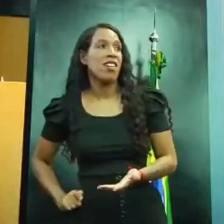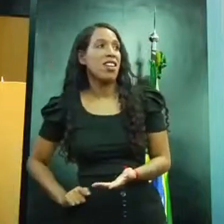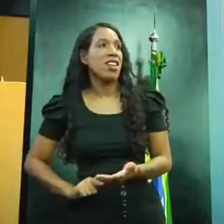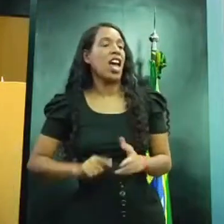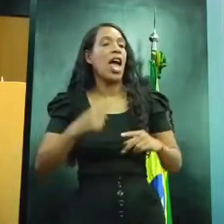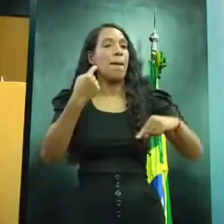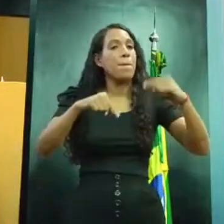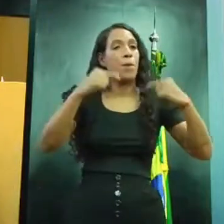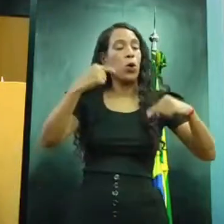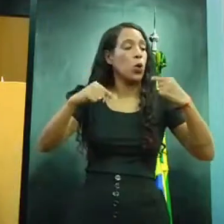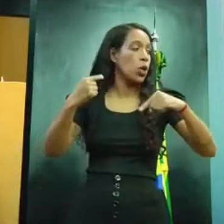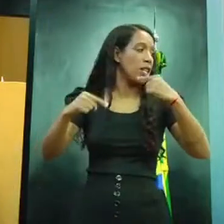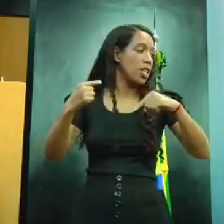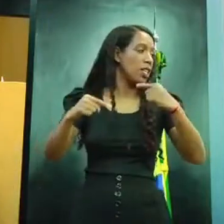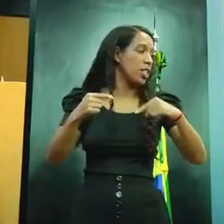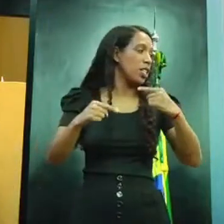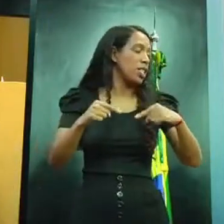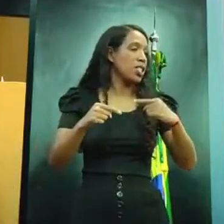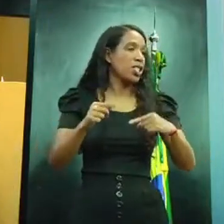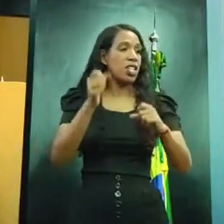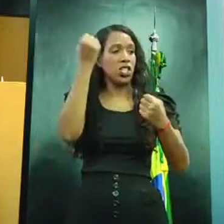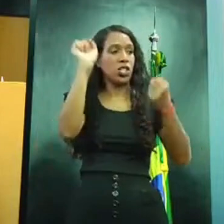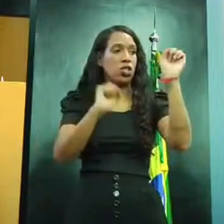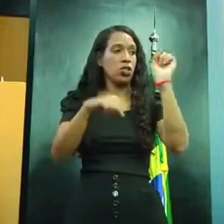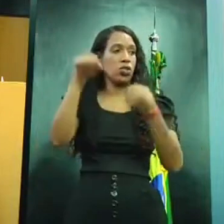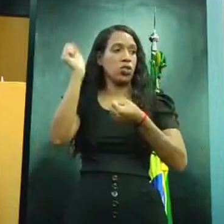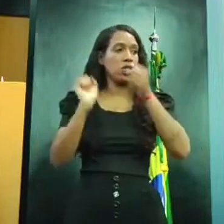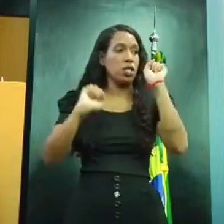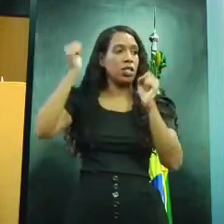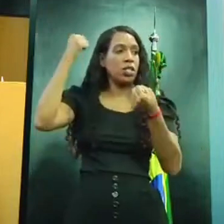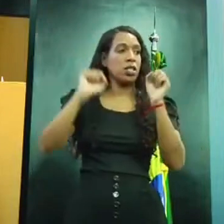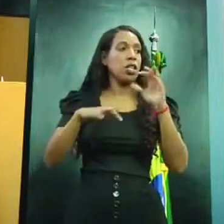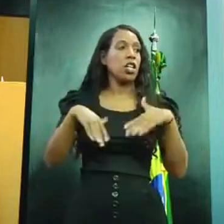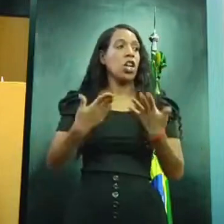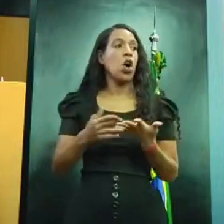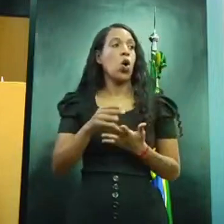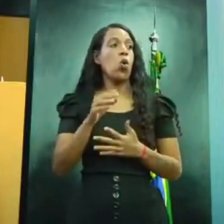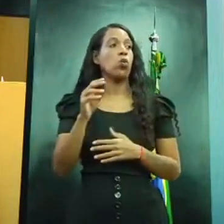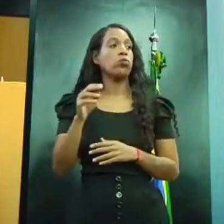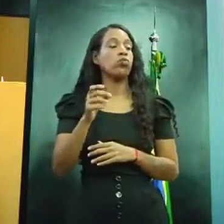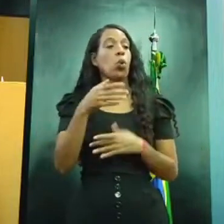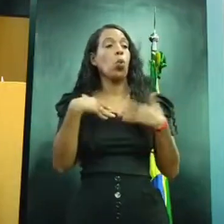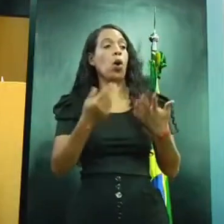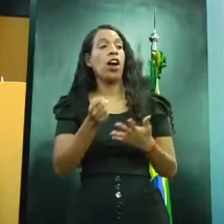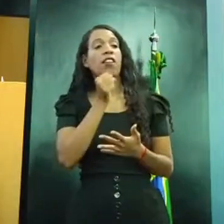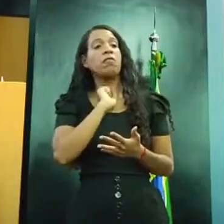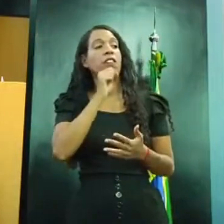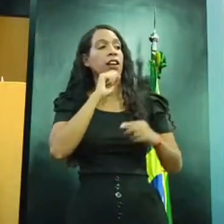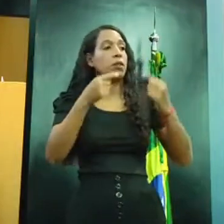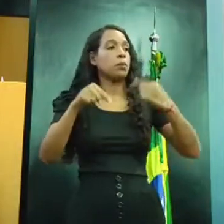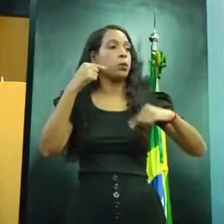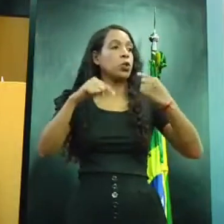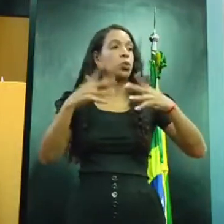de política industrial. Qual é a velha política que eles não querem que a